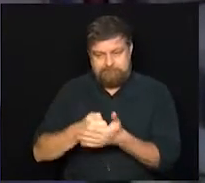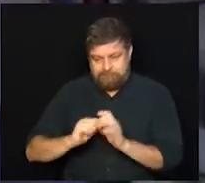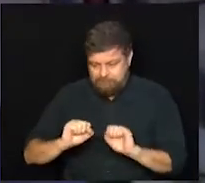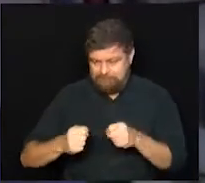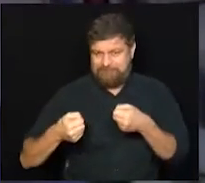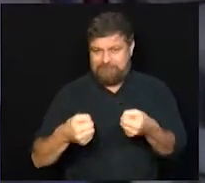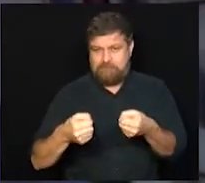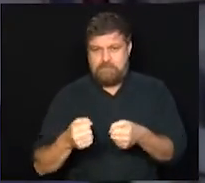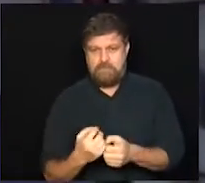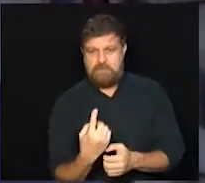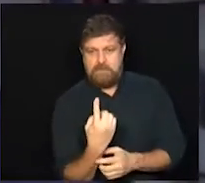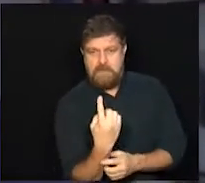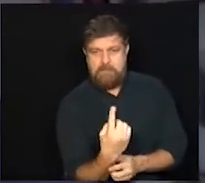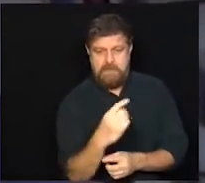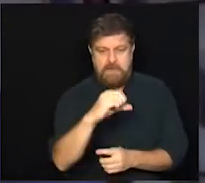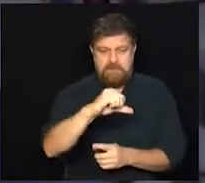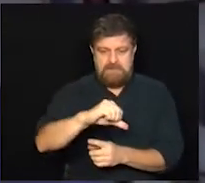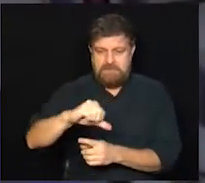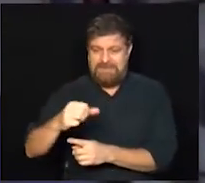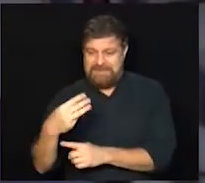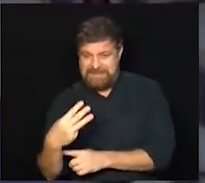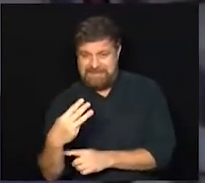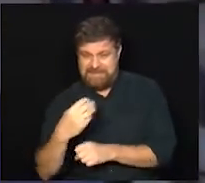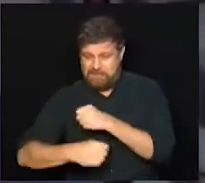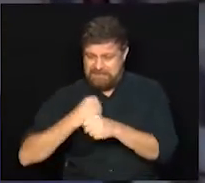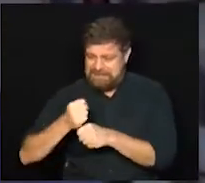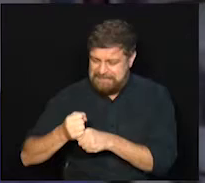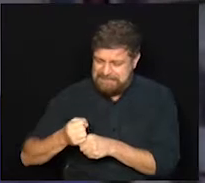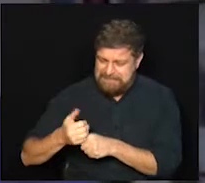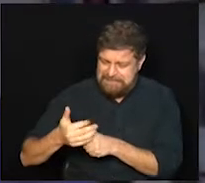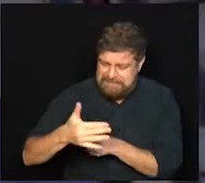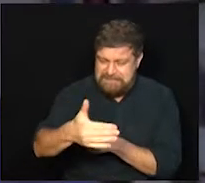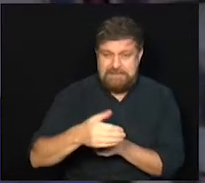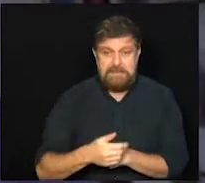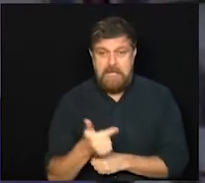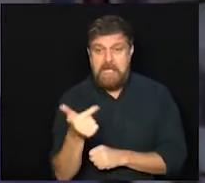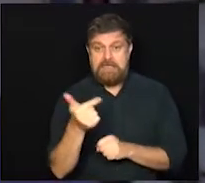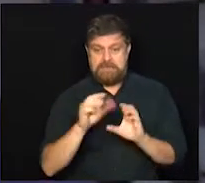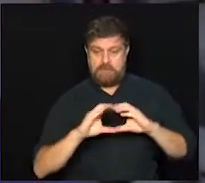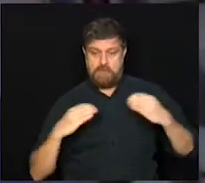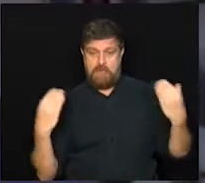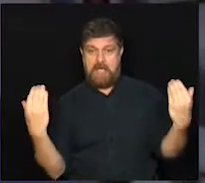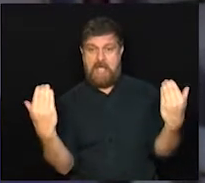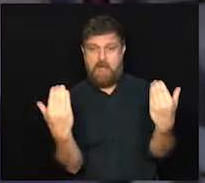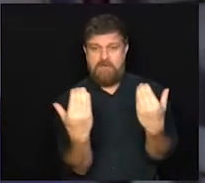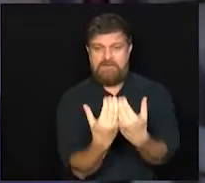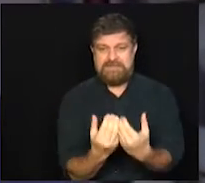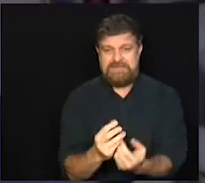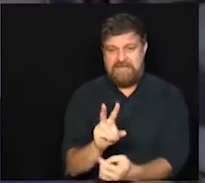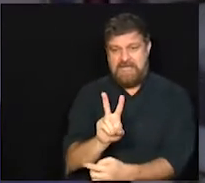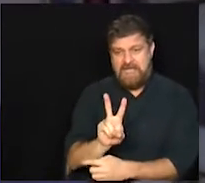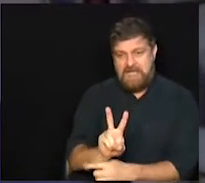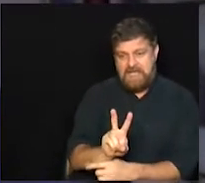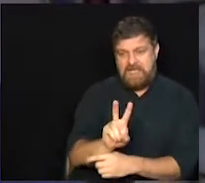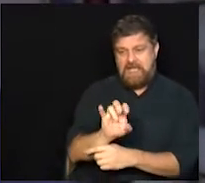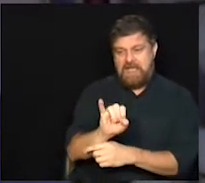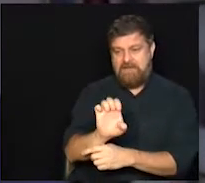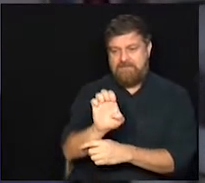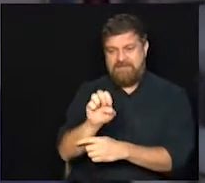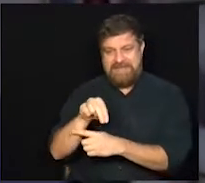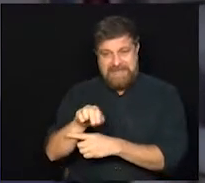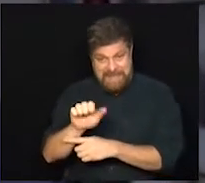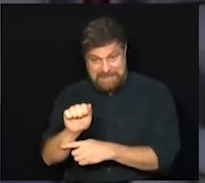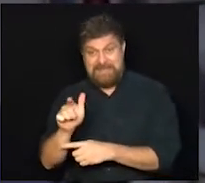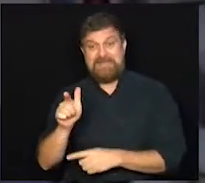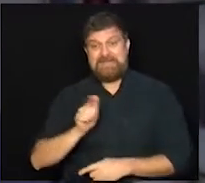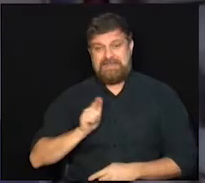depois, já em 1993, na segunda Conferência de Viena, né, um passo